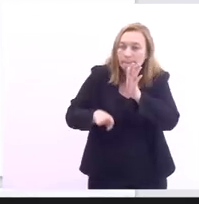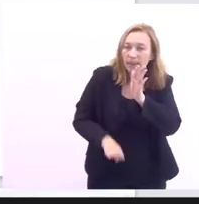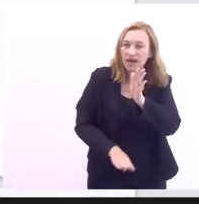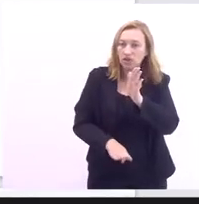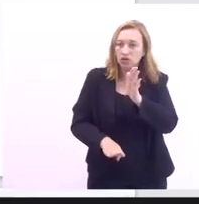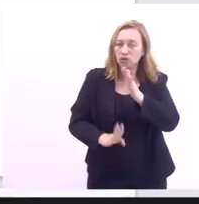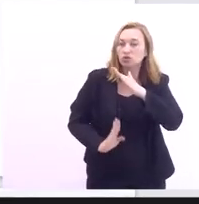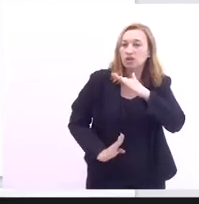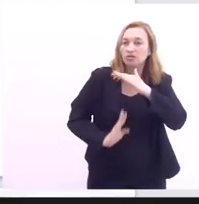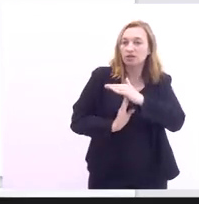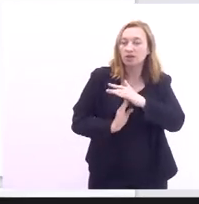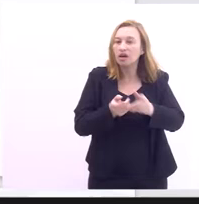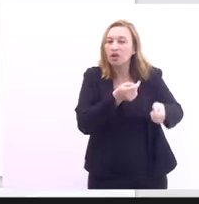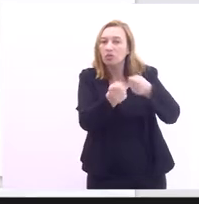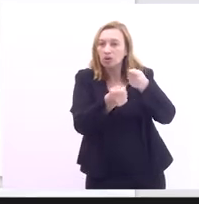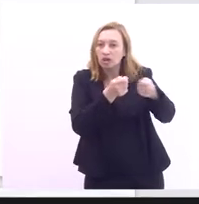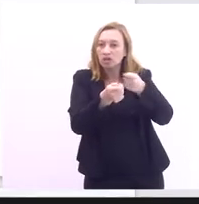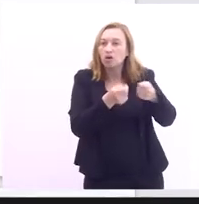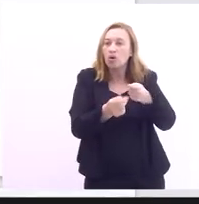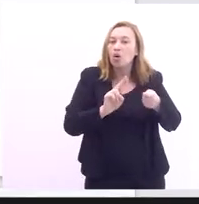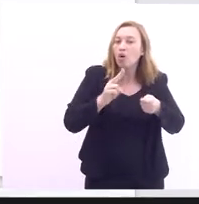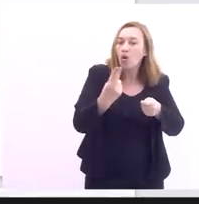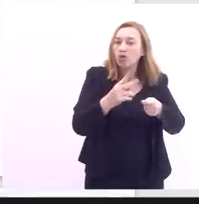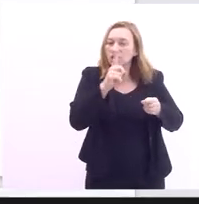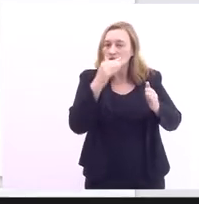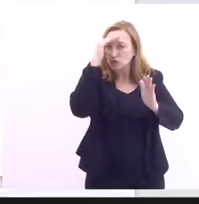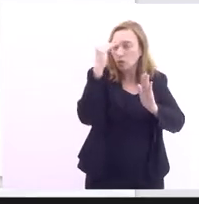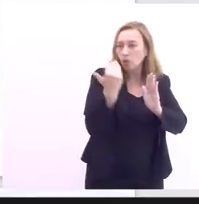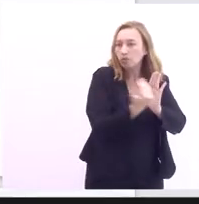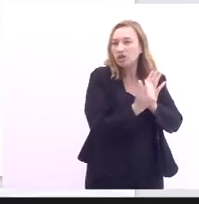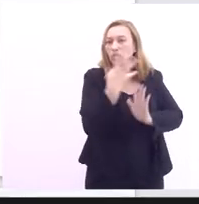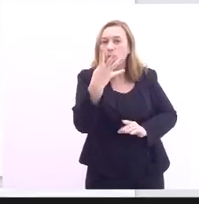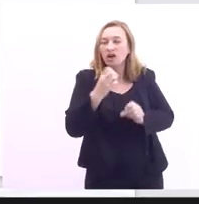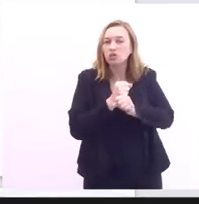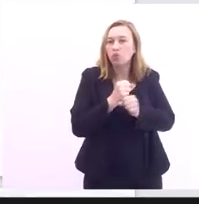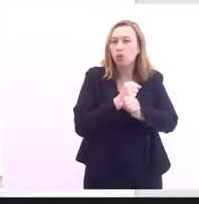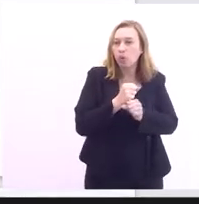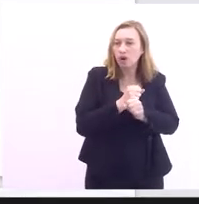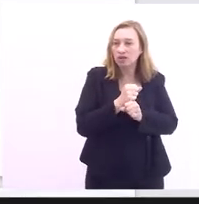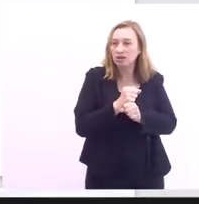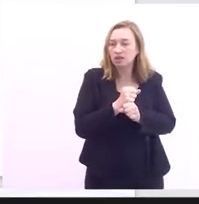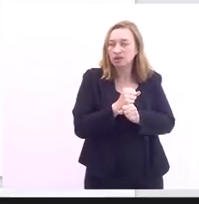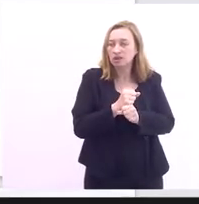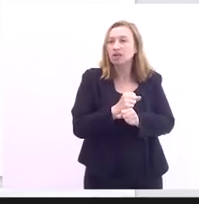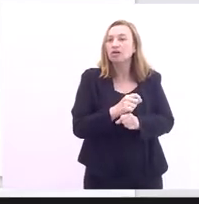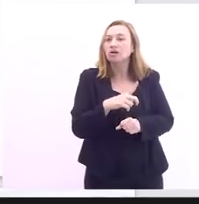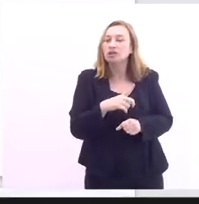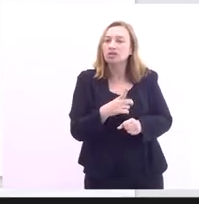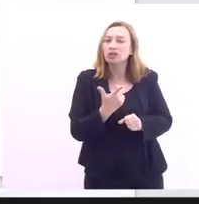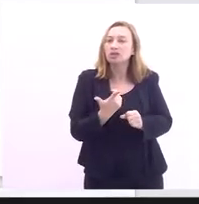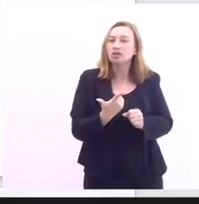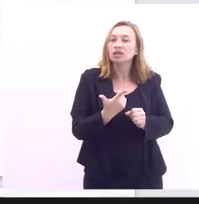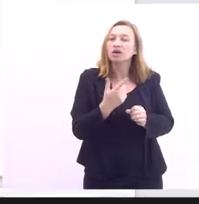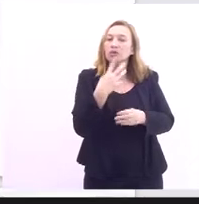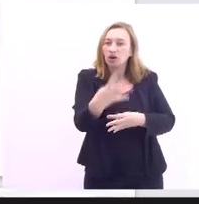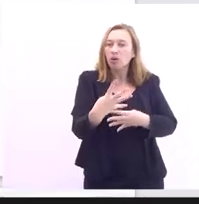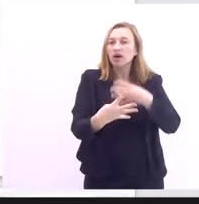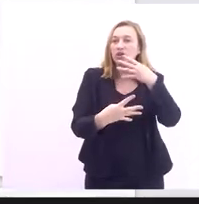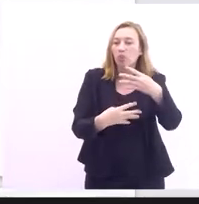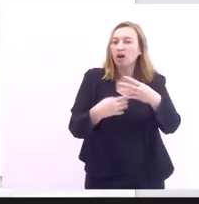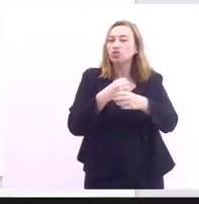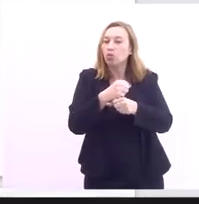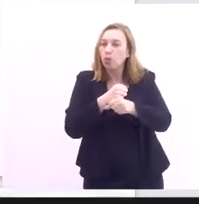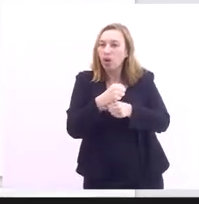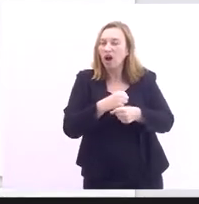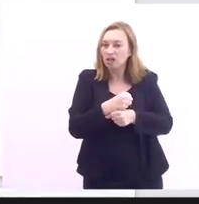limite regulatório ou que tenham descumprido nesses 4 anos que a revisão tarifária ela é realizada de 4 em 4 anos,